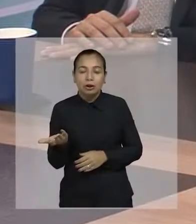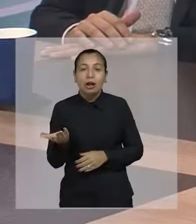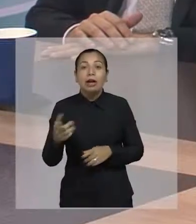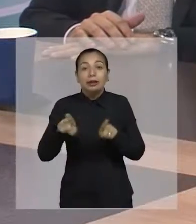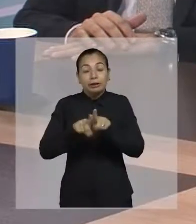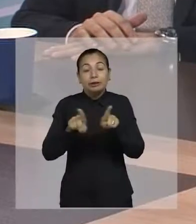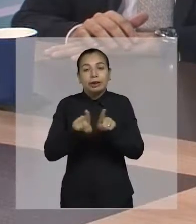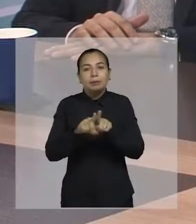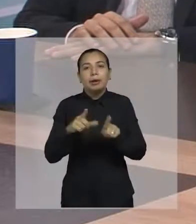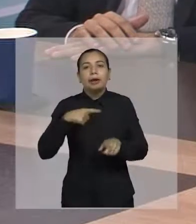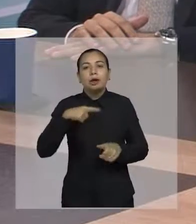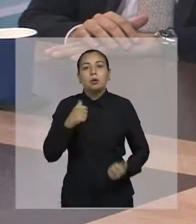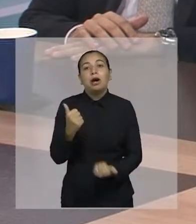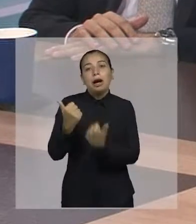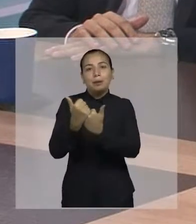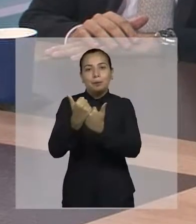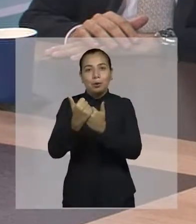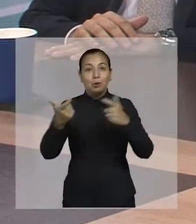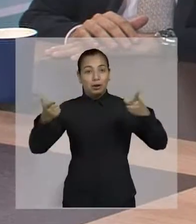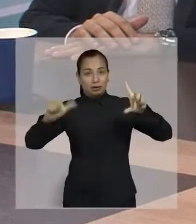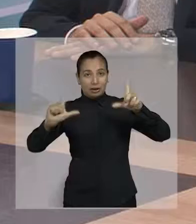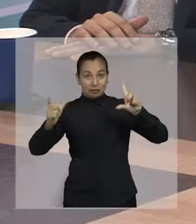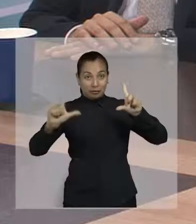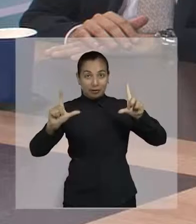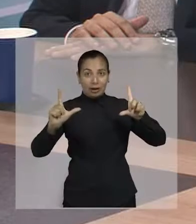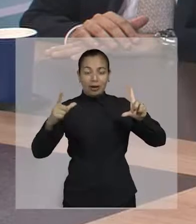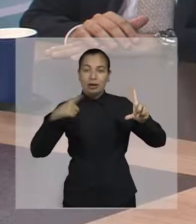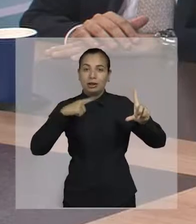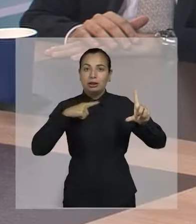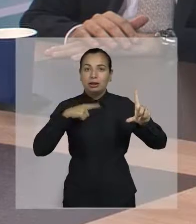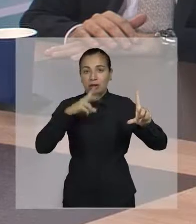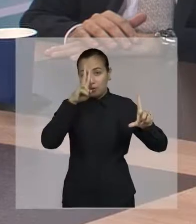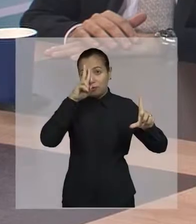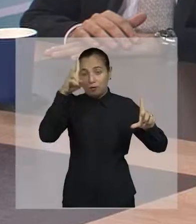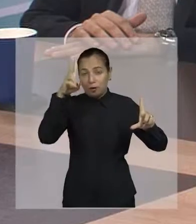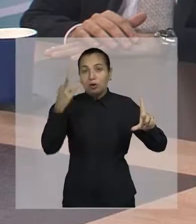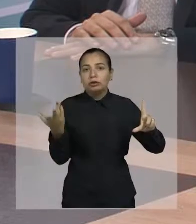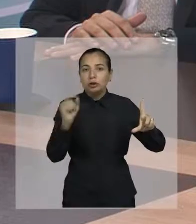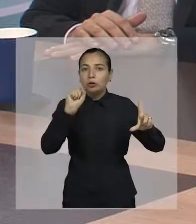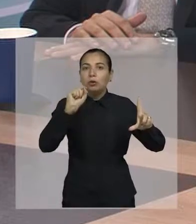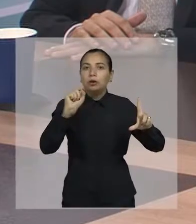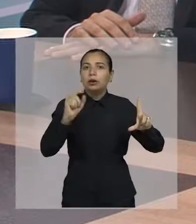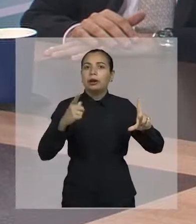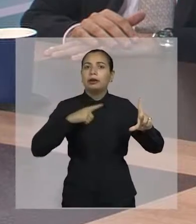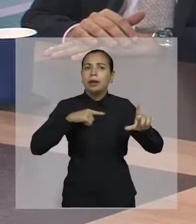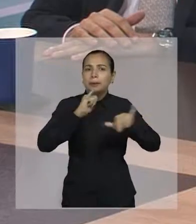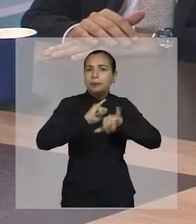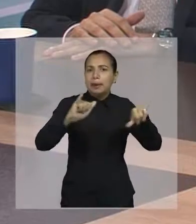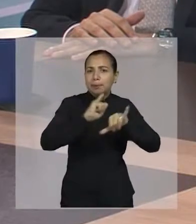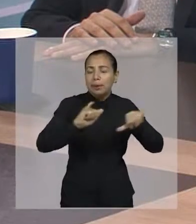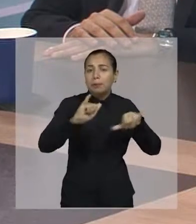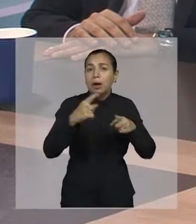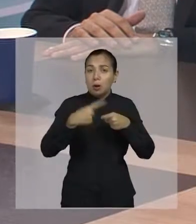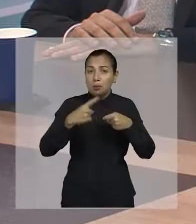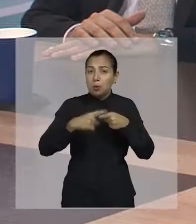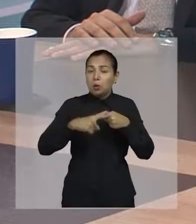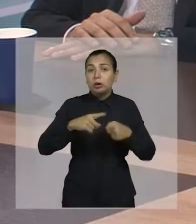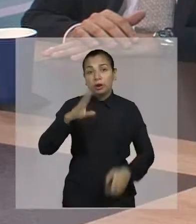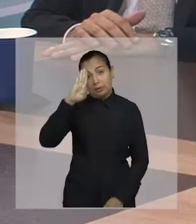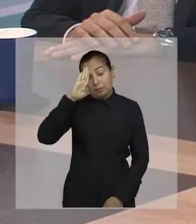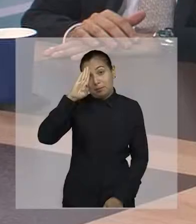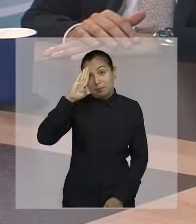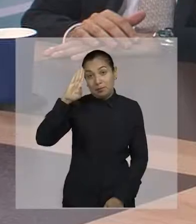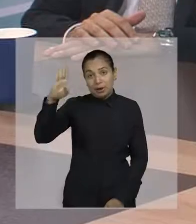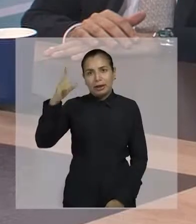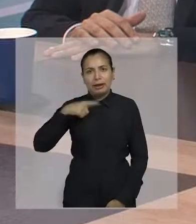da televisão se mostrou pífia na eleição municipal do Rio de Janeiro. Todo o que você chamou de grande mídia, toda a grande